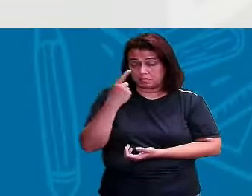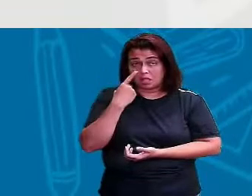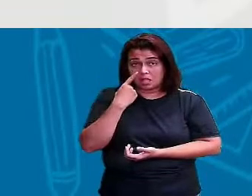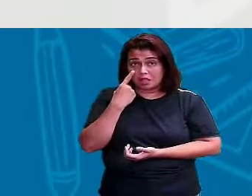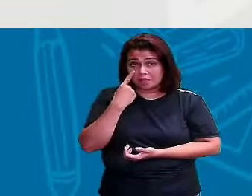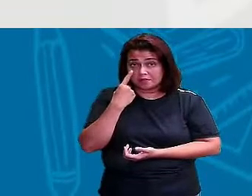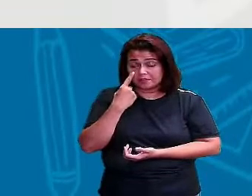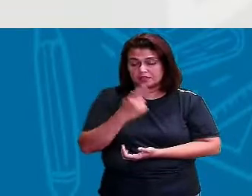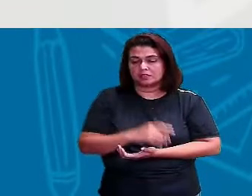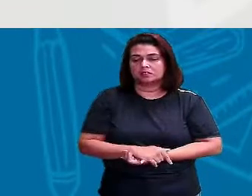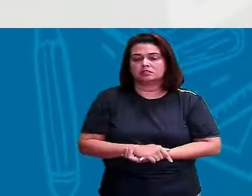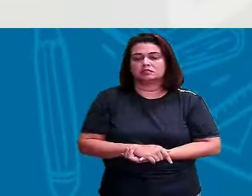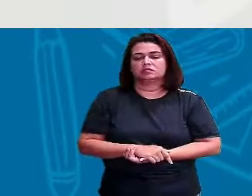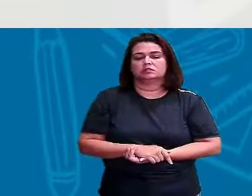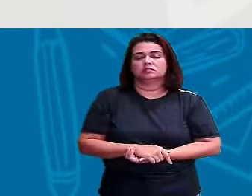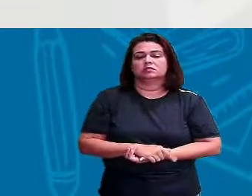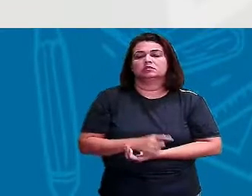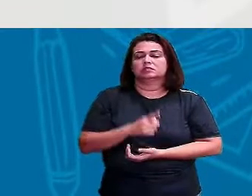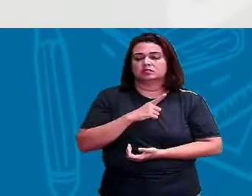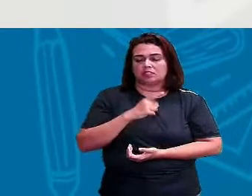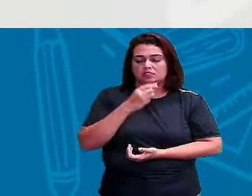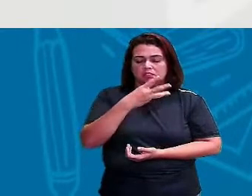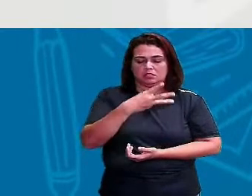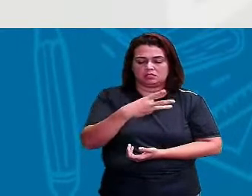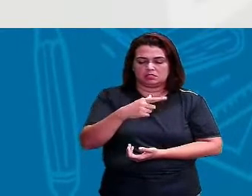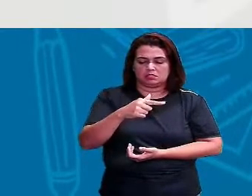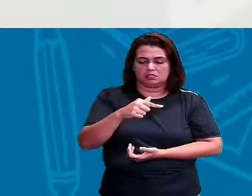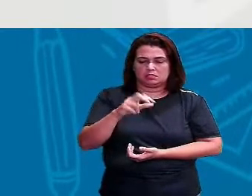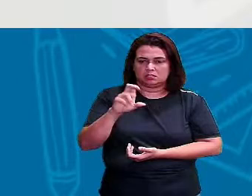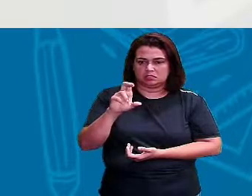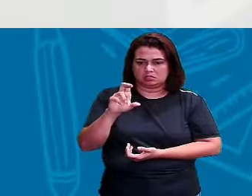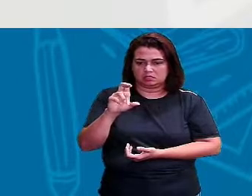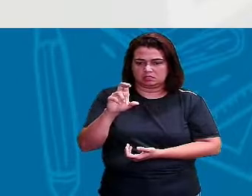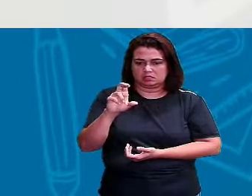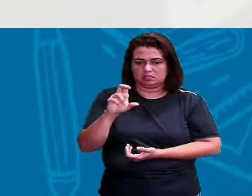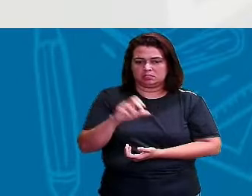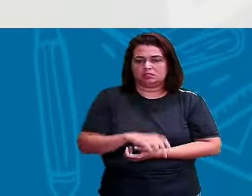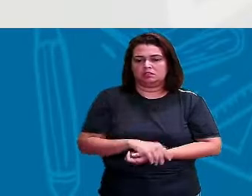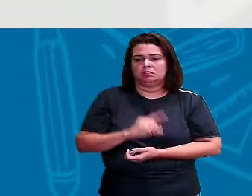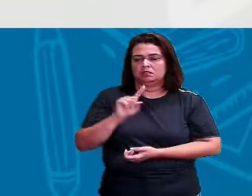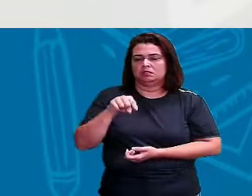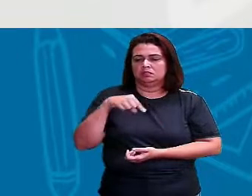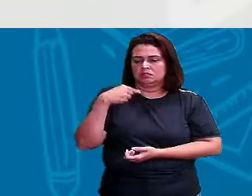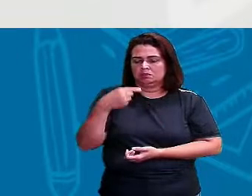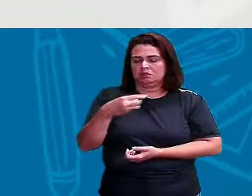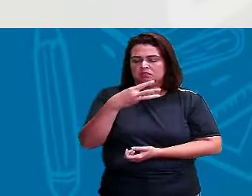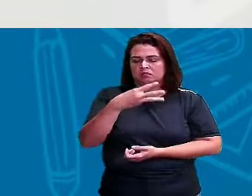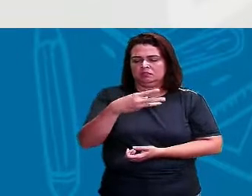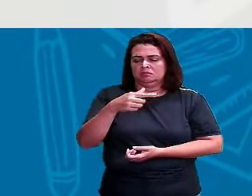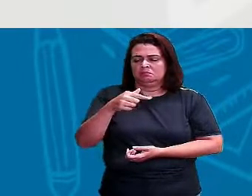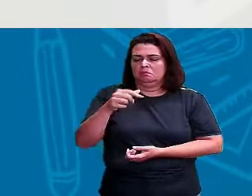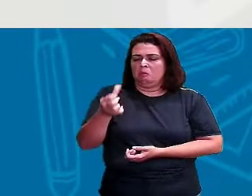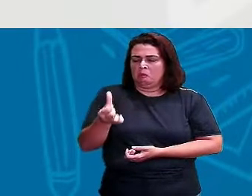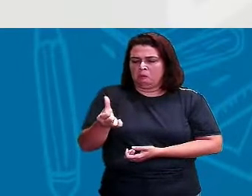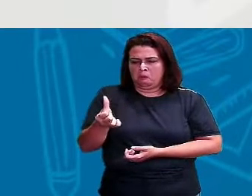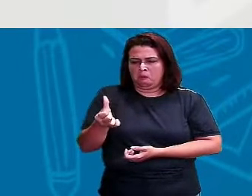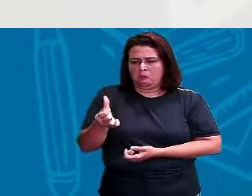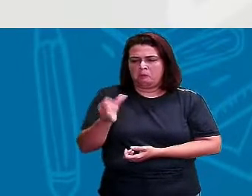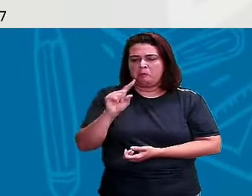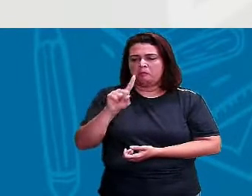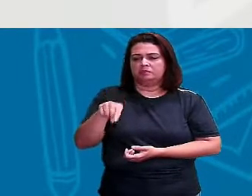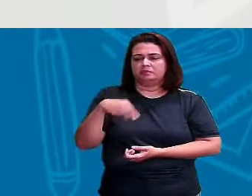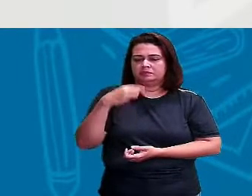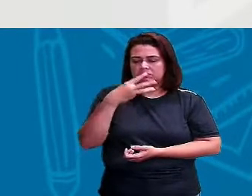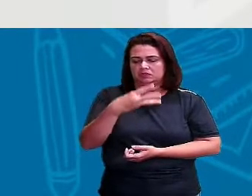numérica. Eu já tenho 375, e aí eu vou fazer o